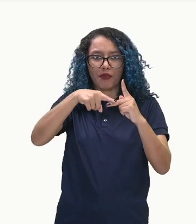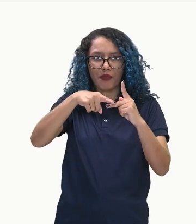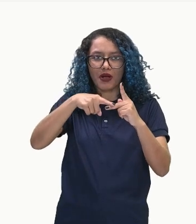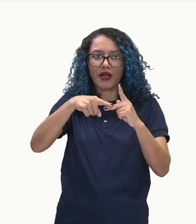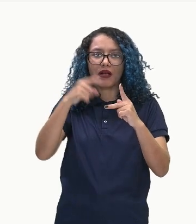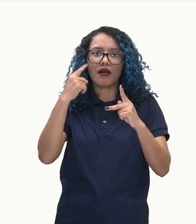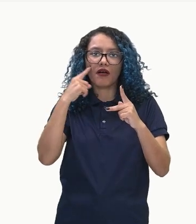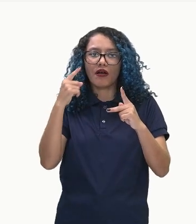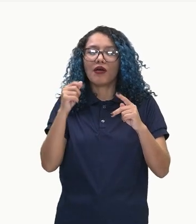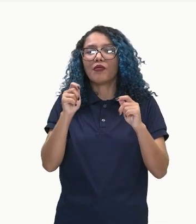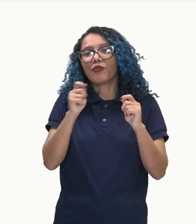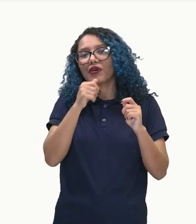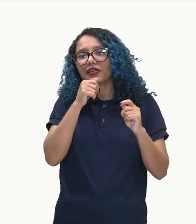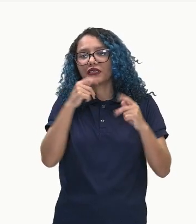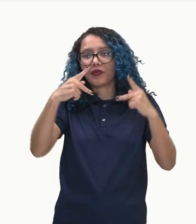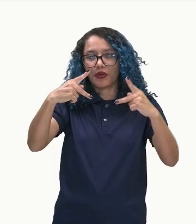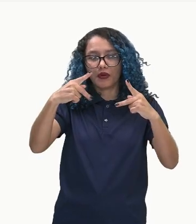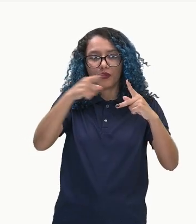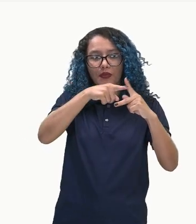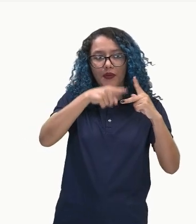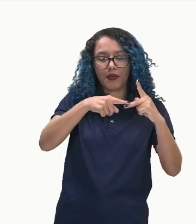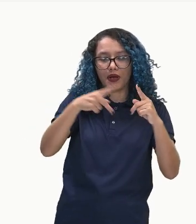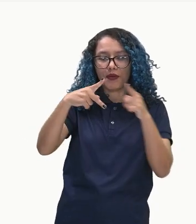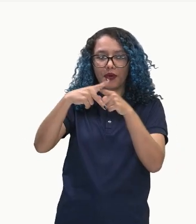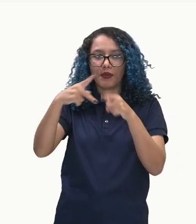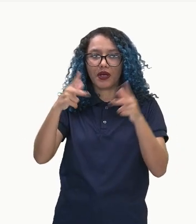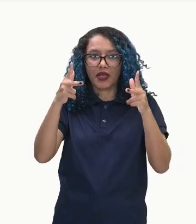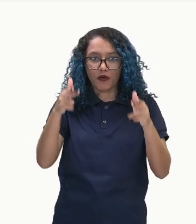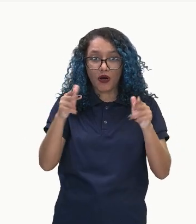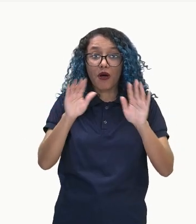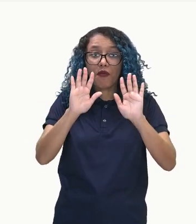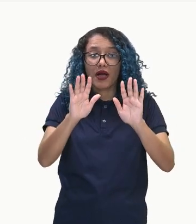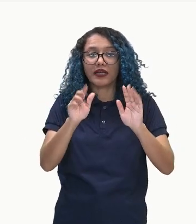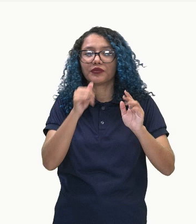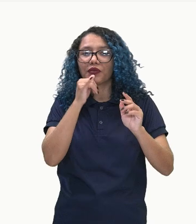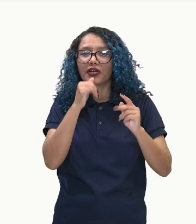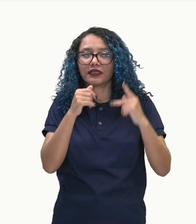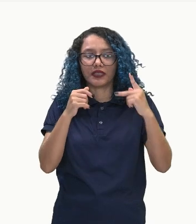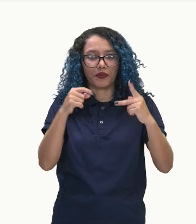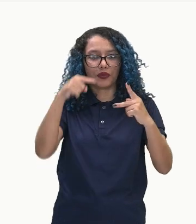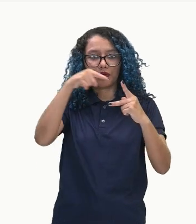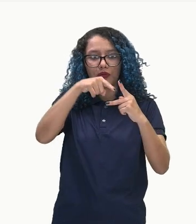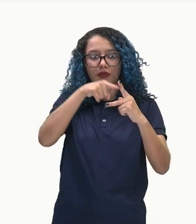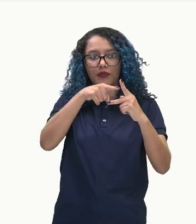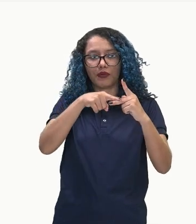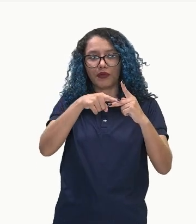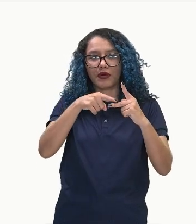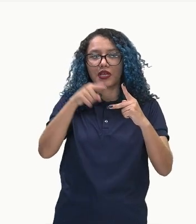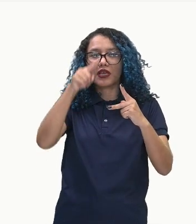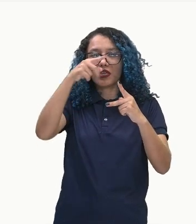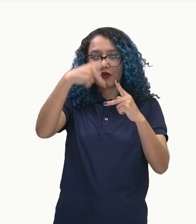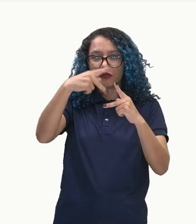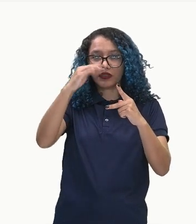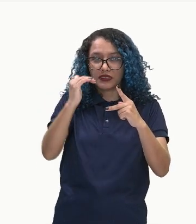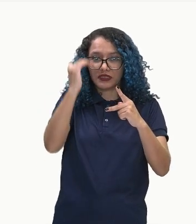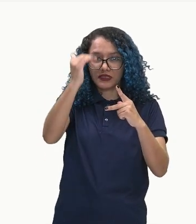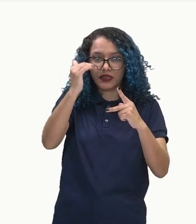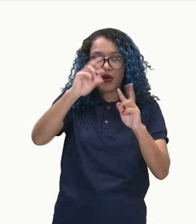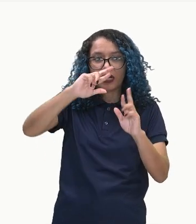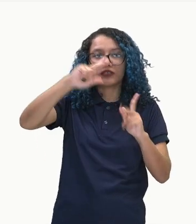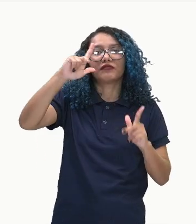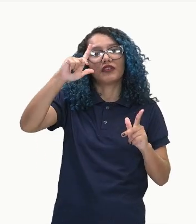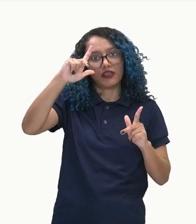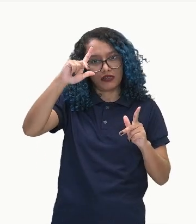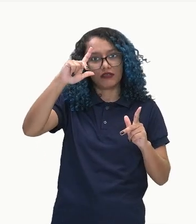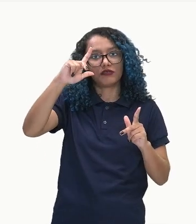Esse aqui podemos dizer que é igual a esse, no entanto, ó, esse aqui pode acontecer de não ser igual a esse outro, tá bom? Esse aqui